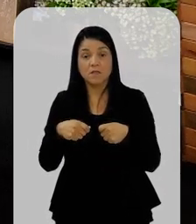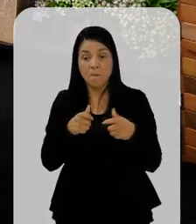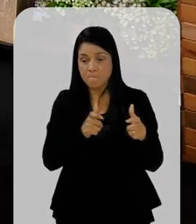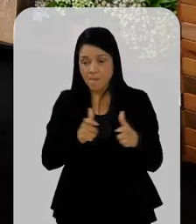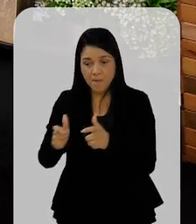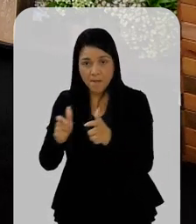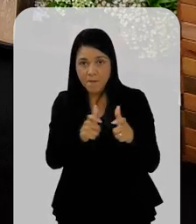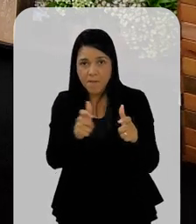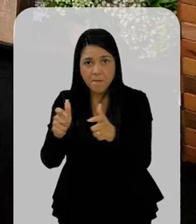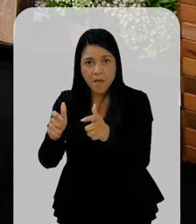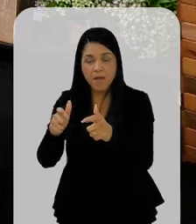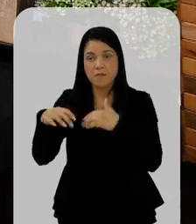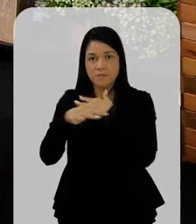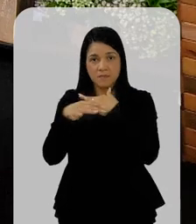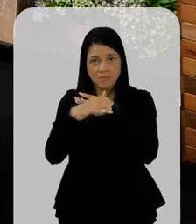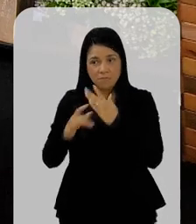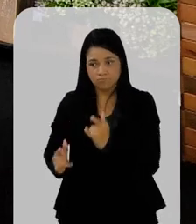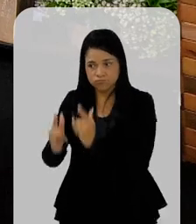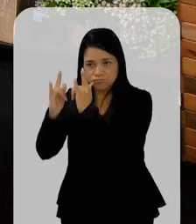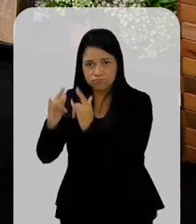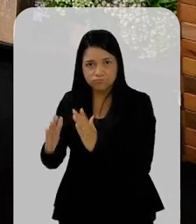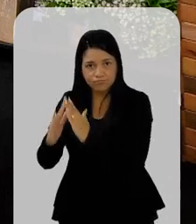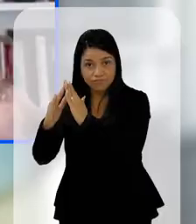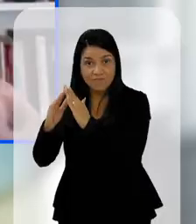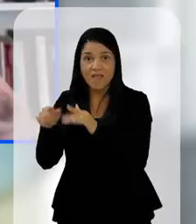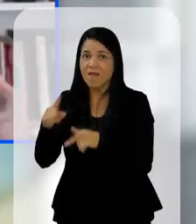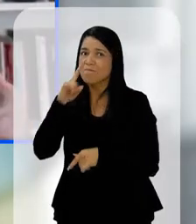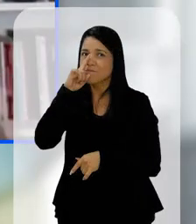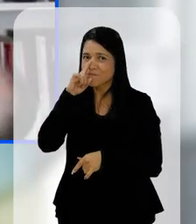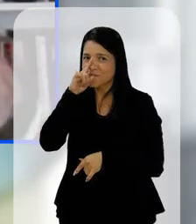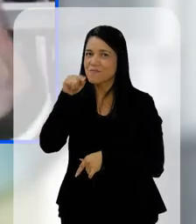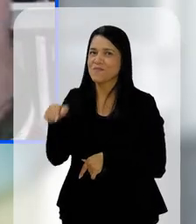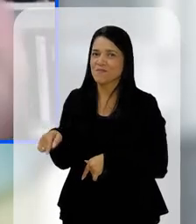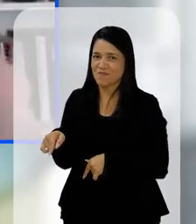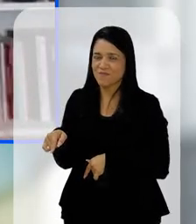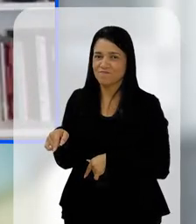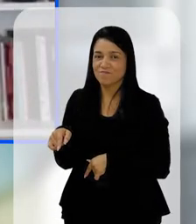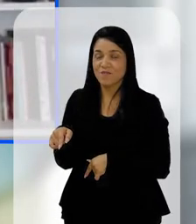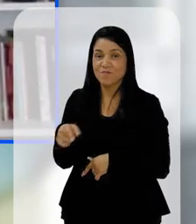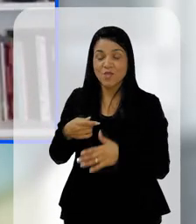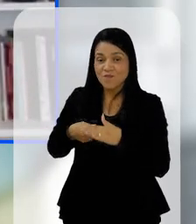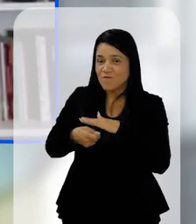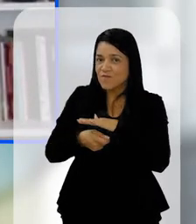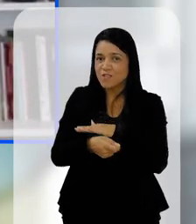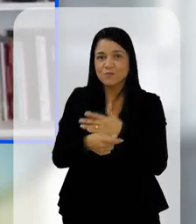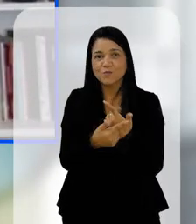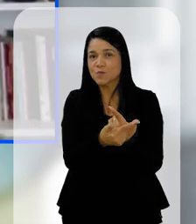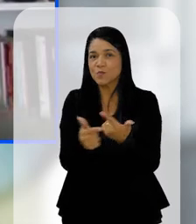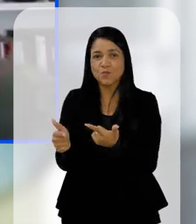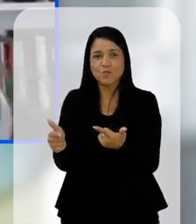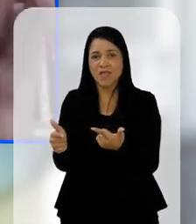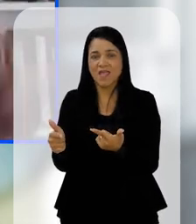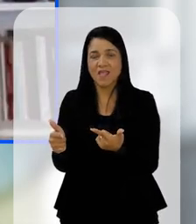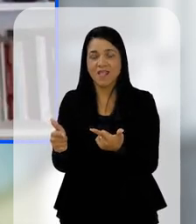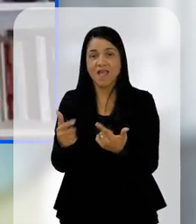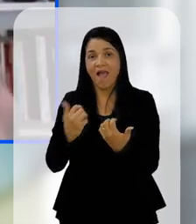como ocupamos os espaços nas cidades é absolutamente perigosa. E é perigosa sem nenhum investimento em